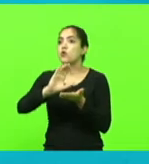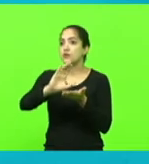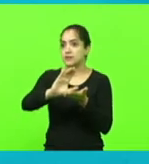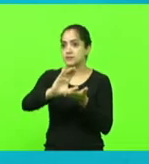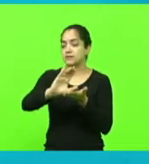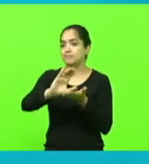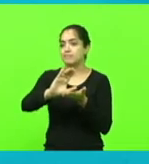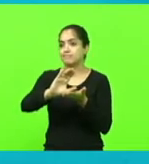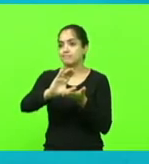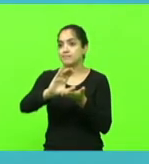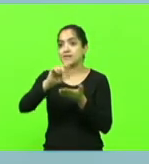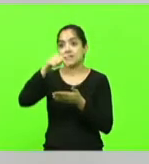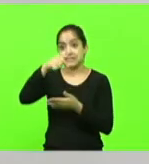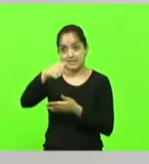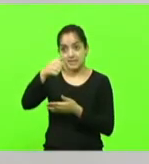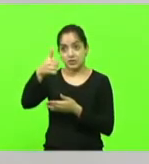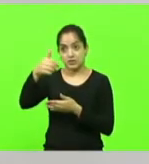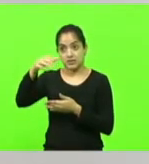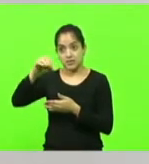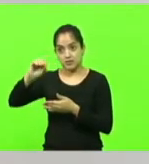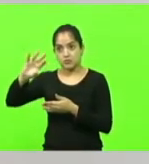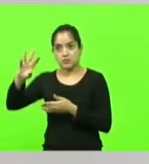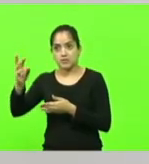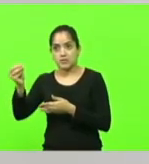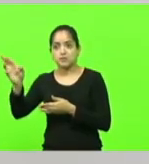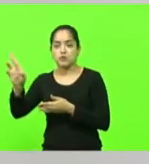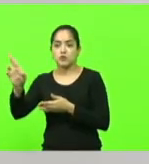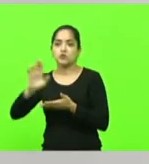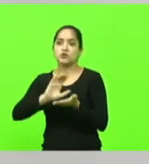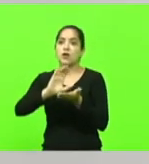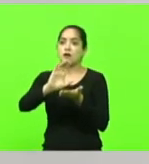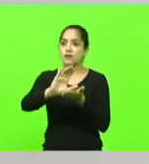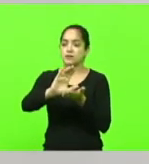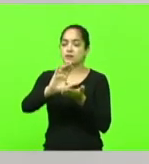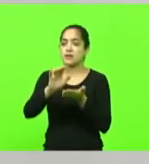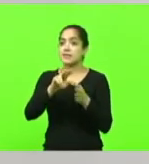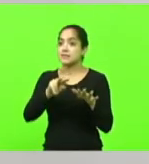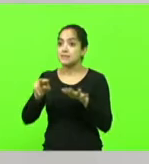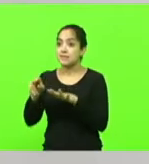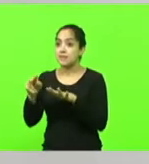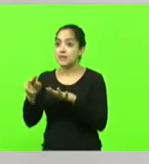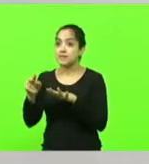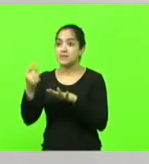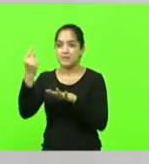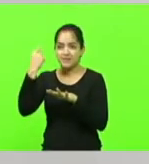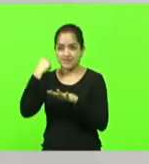região. 710 milhões. Semana passada ele teve no Sul.